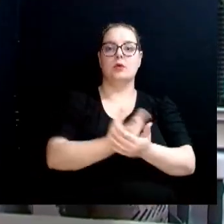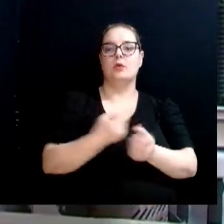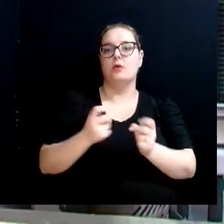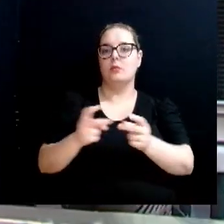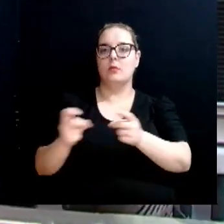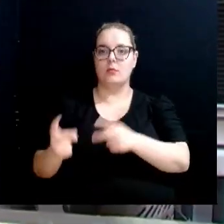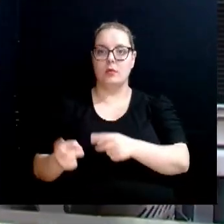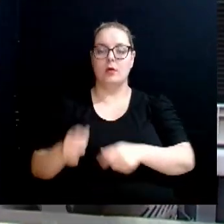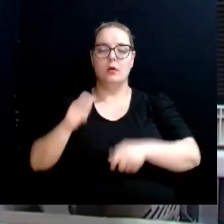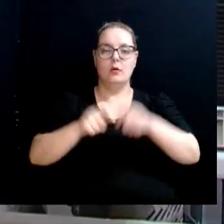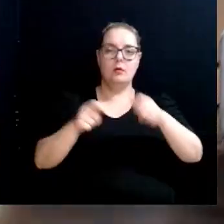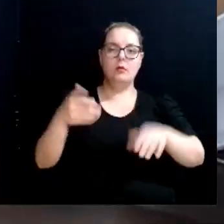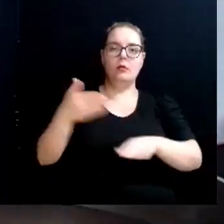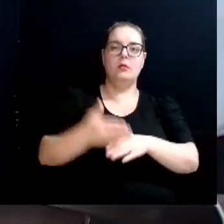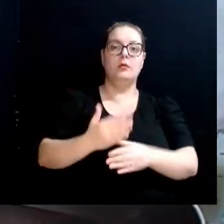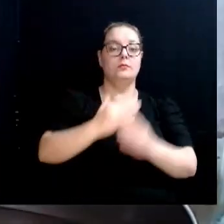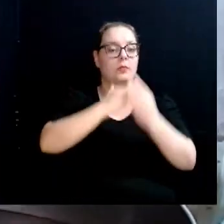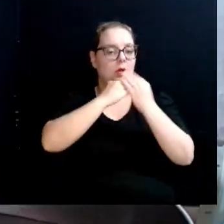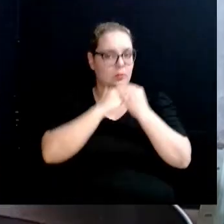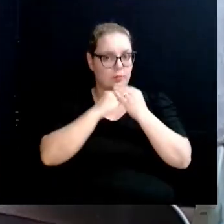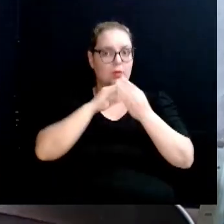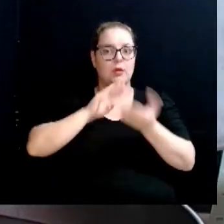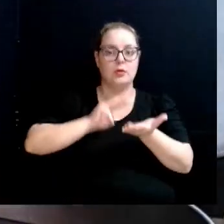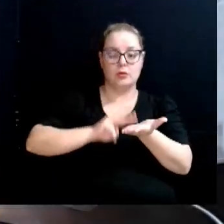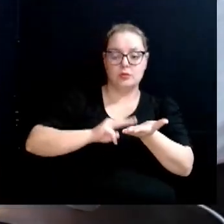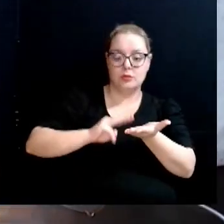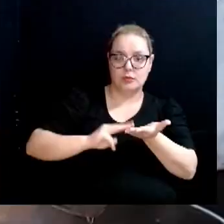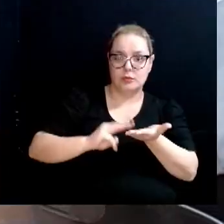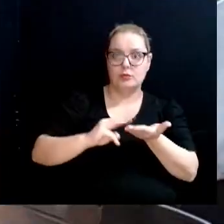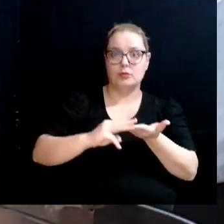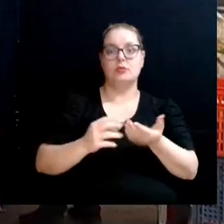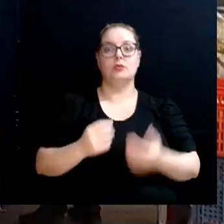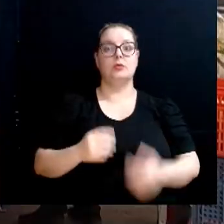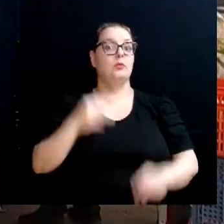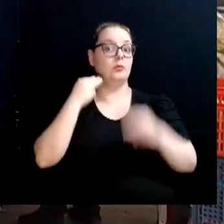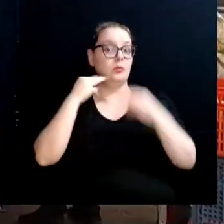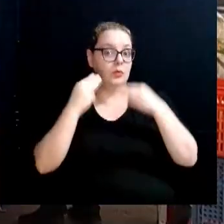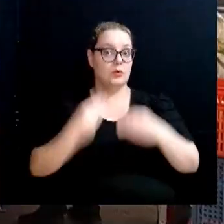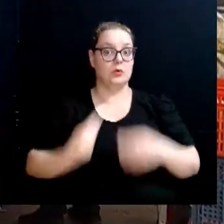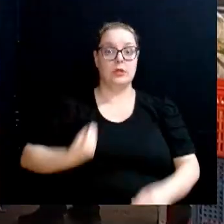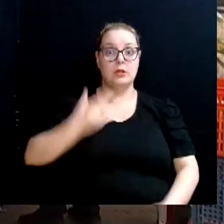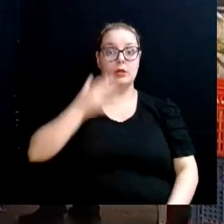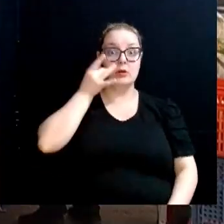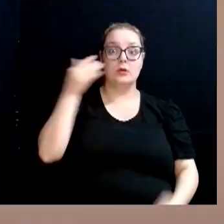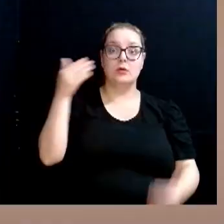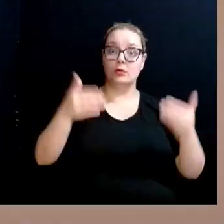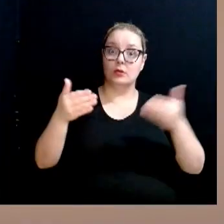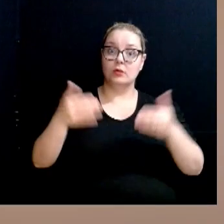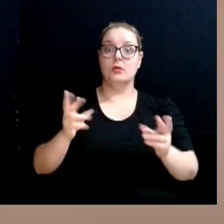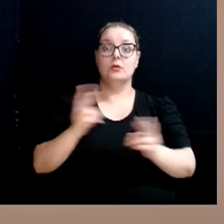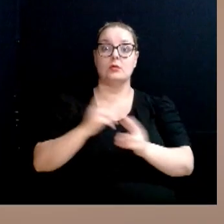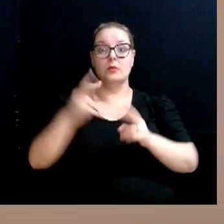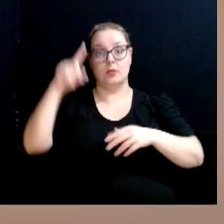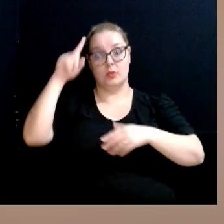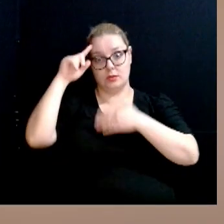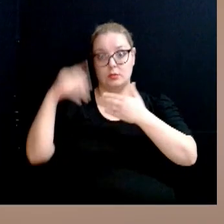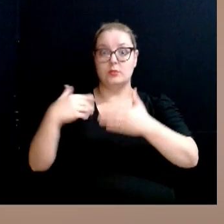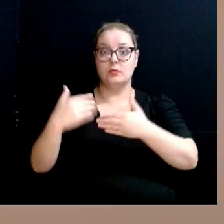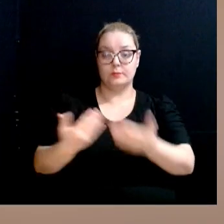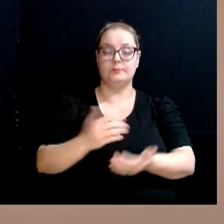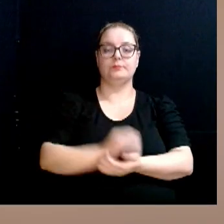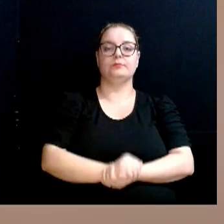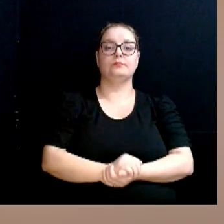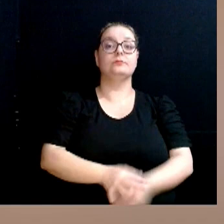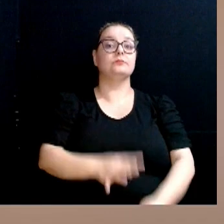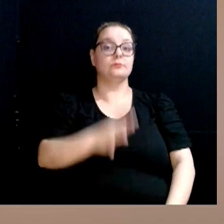comer pastel, às vezes tem músicos ao vivo que as pessoas vão, e é uma relação muito cotidiana, né? Foi para conhecer melhor